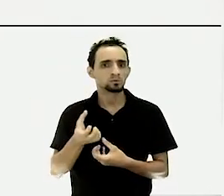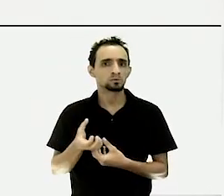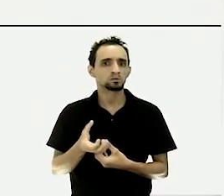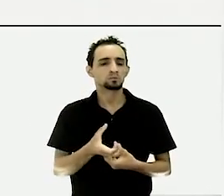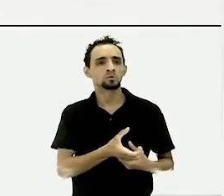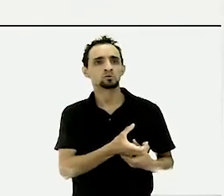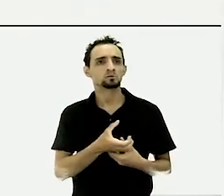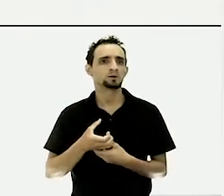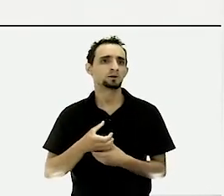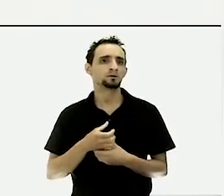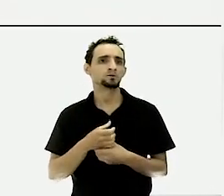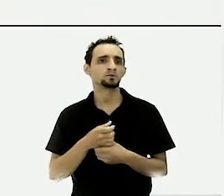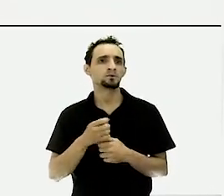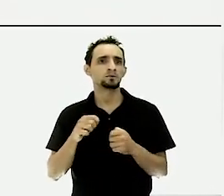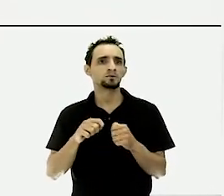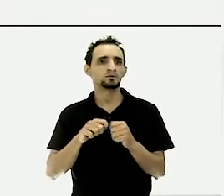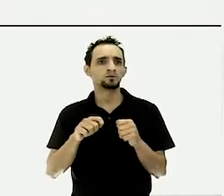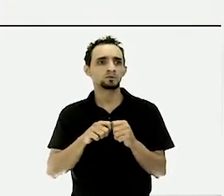como coordenador do SAMU